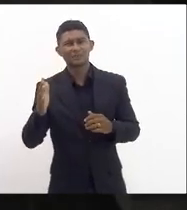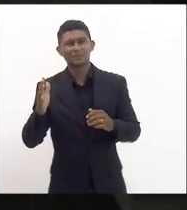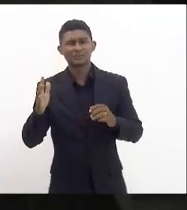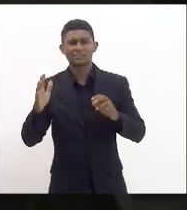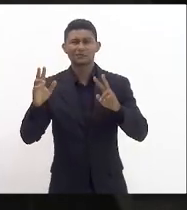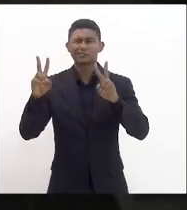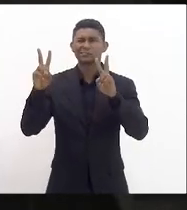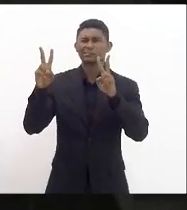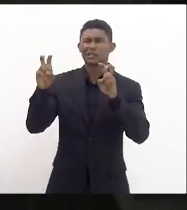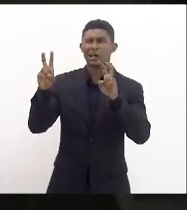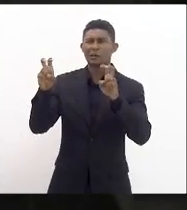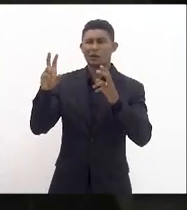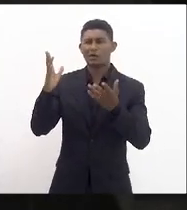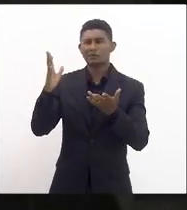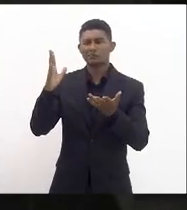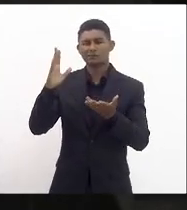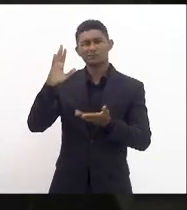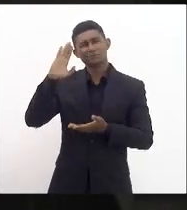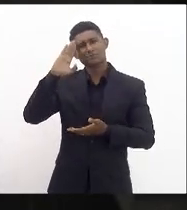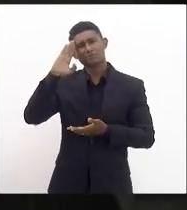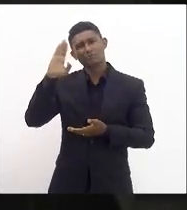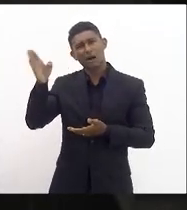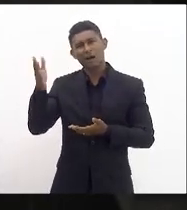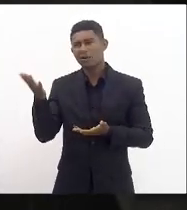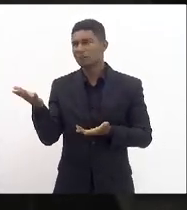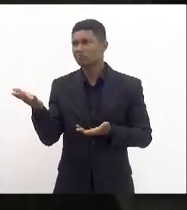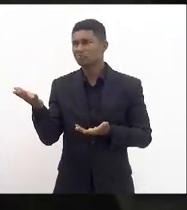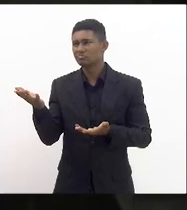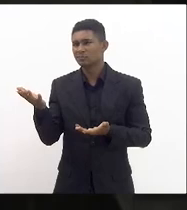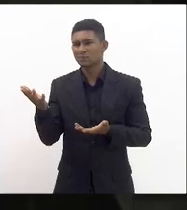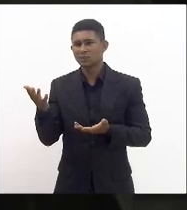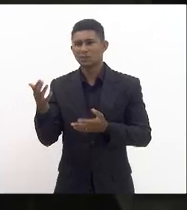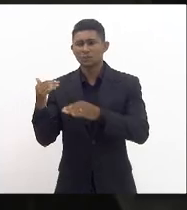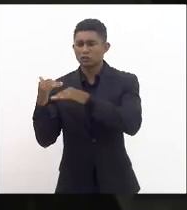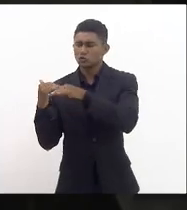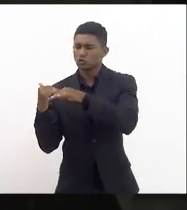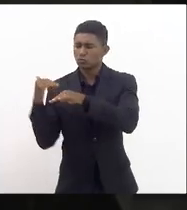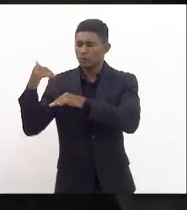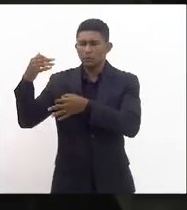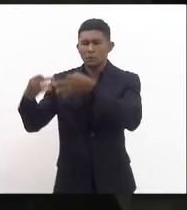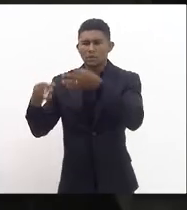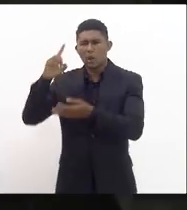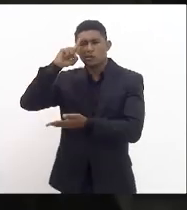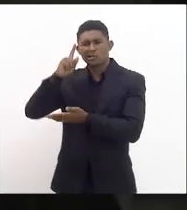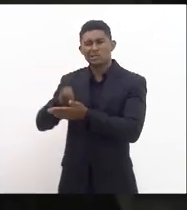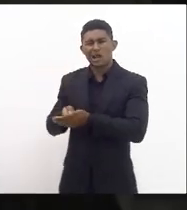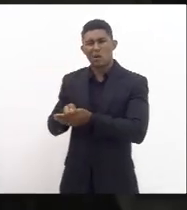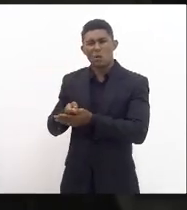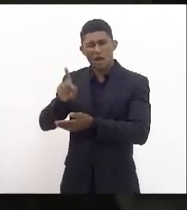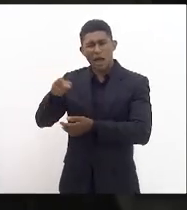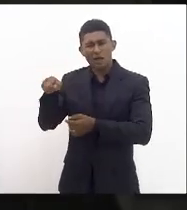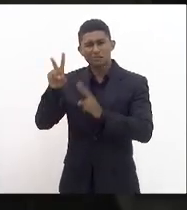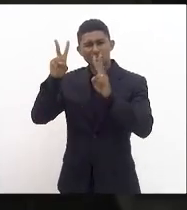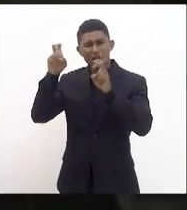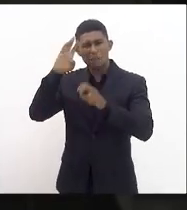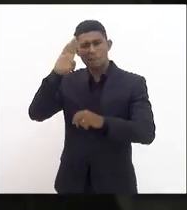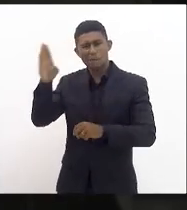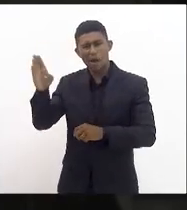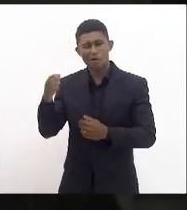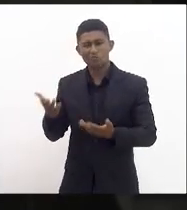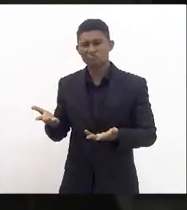esgrimindo com decisões do Supremo. sejam elas corretas